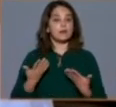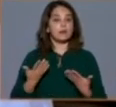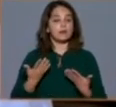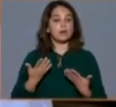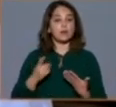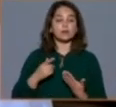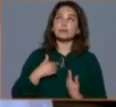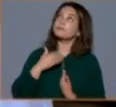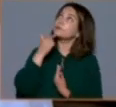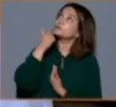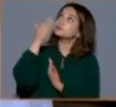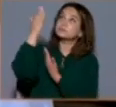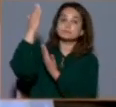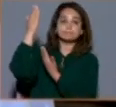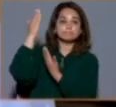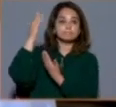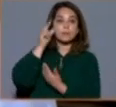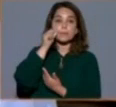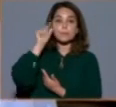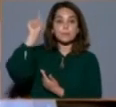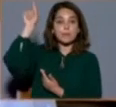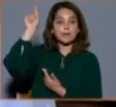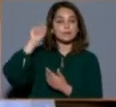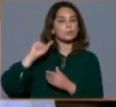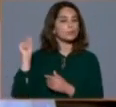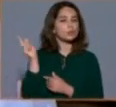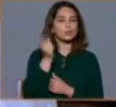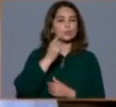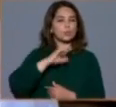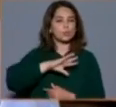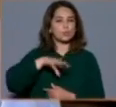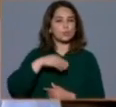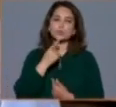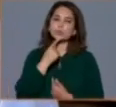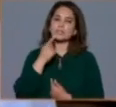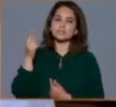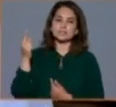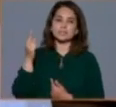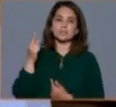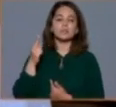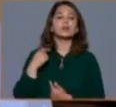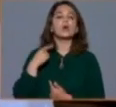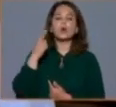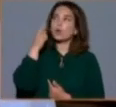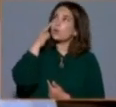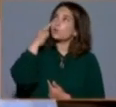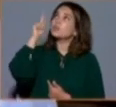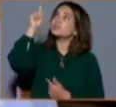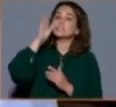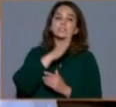Celeste súplicas e preces por toda a humanidade, dizendo: ouvi, Senhor, as